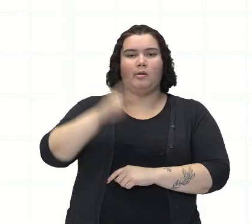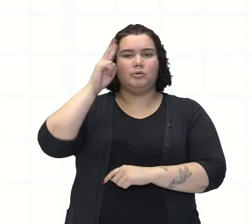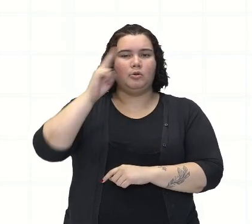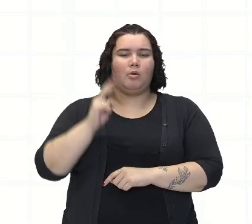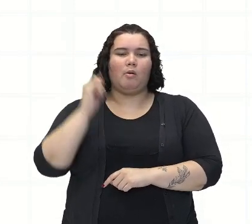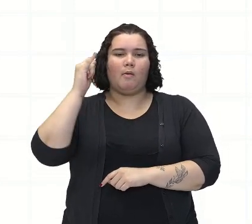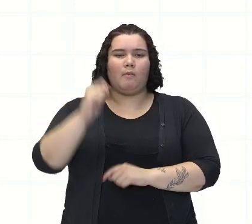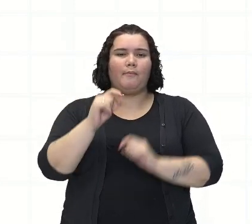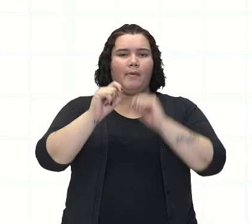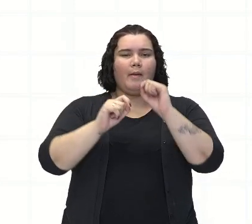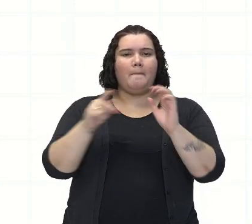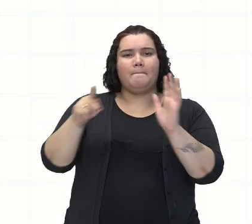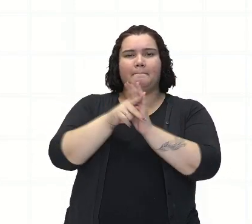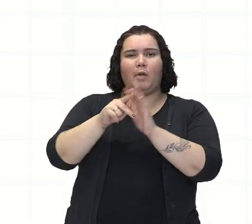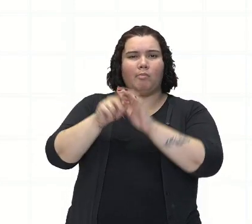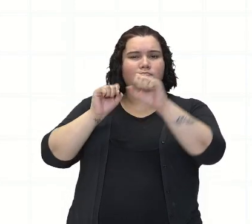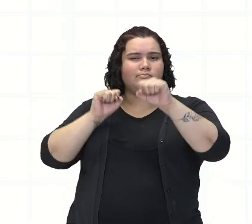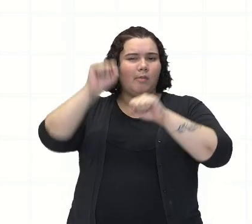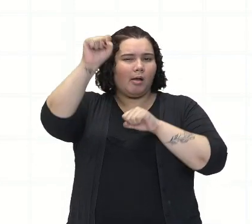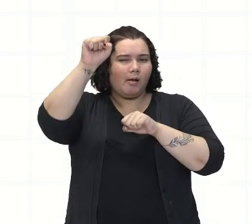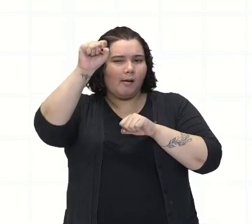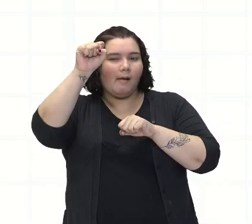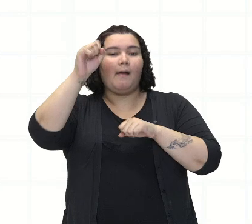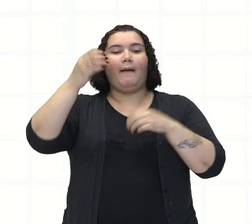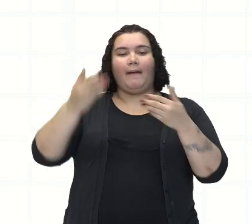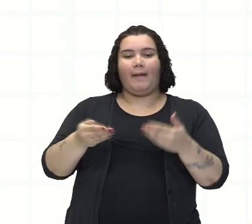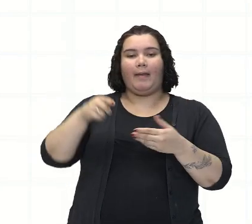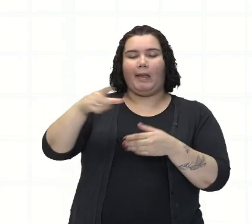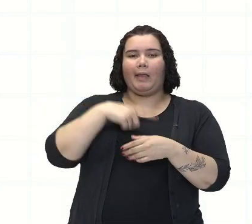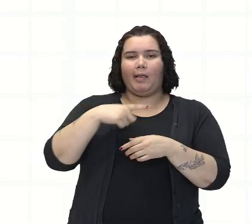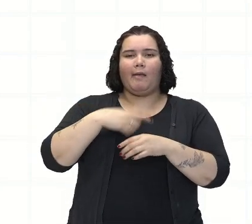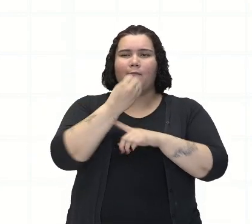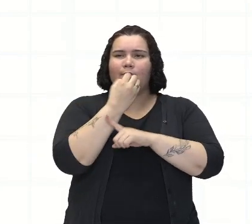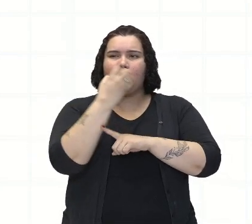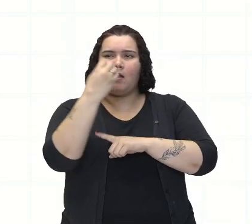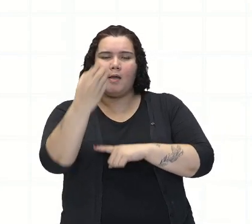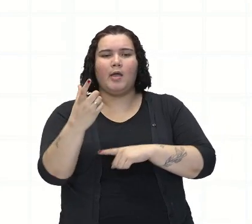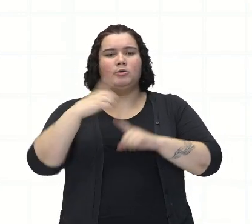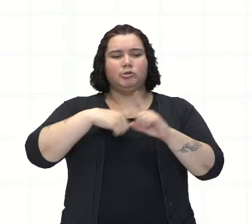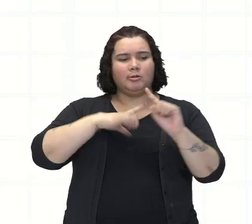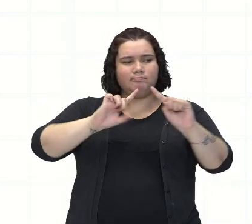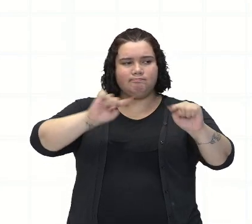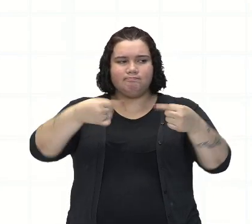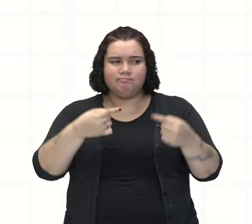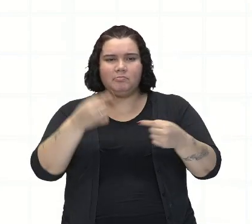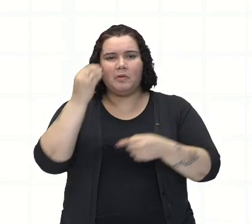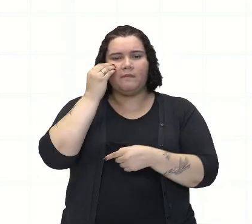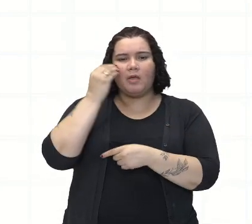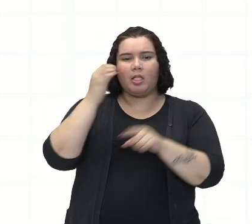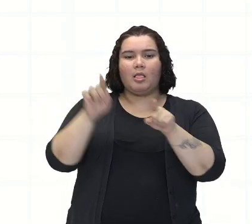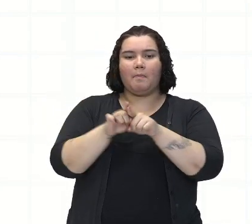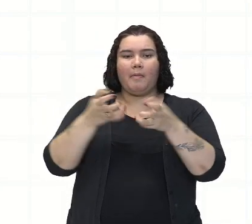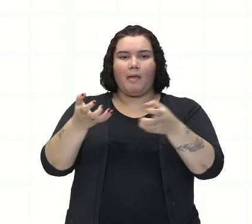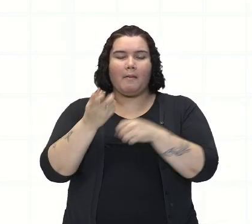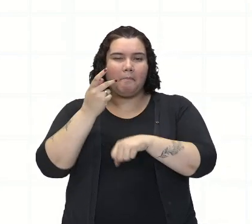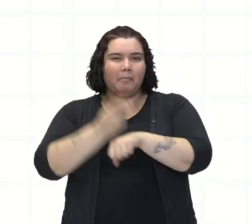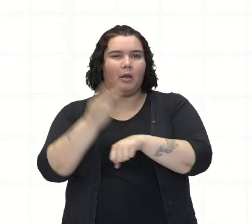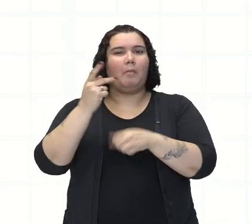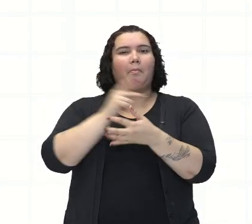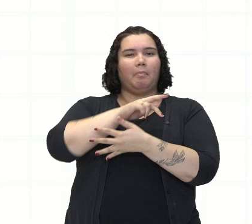em busca de desafios e prêmios desconhecidos, também bastante conhecido porque a gente sabe